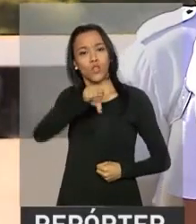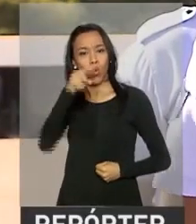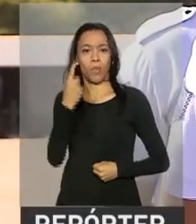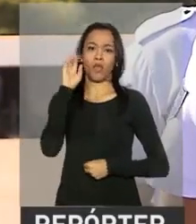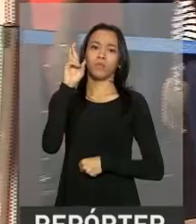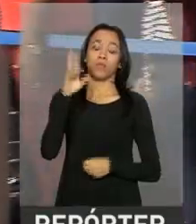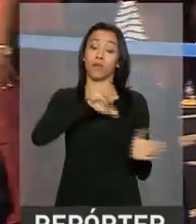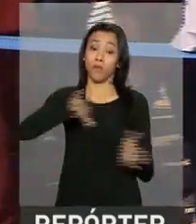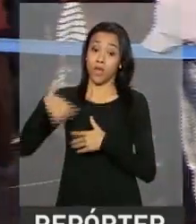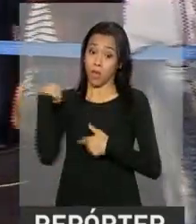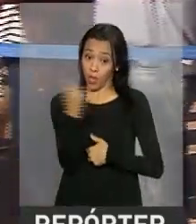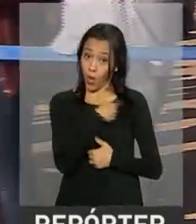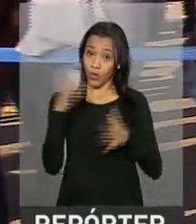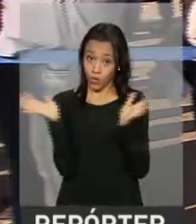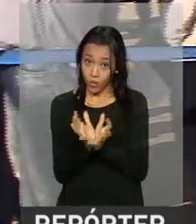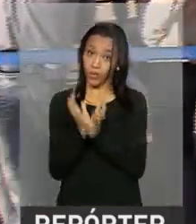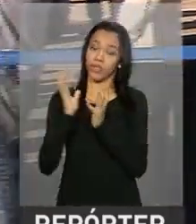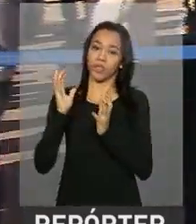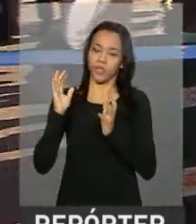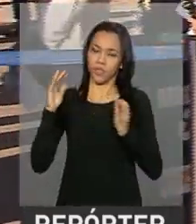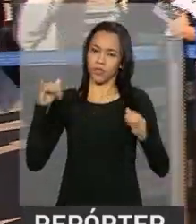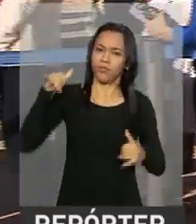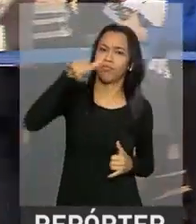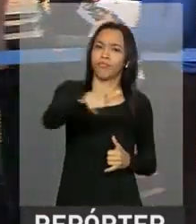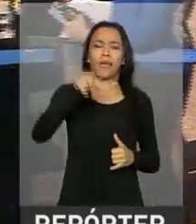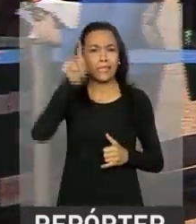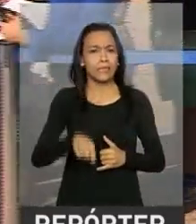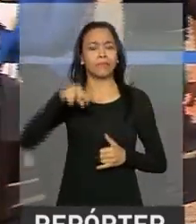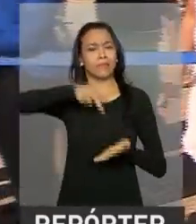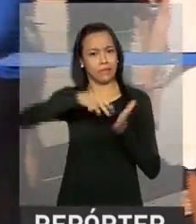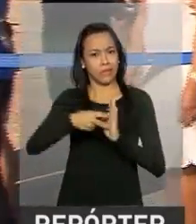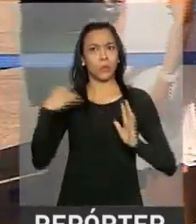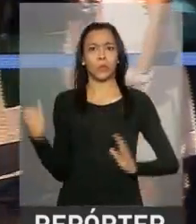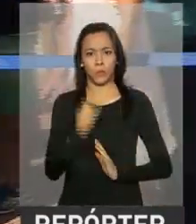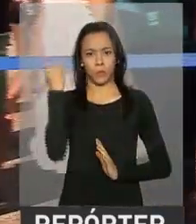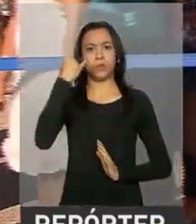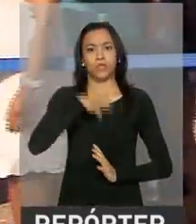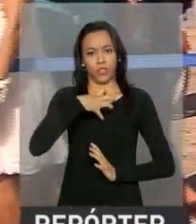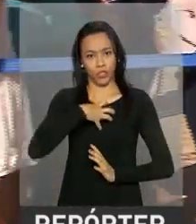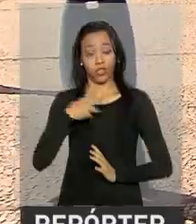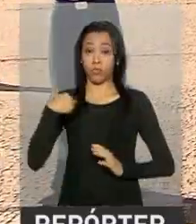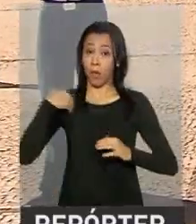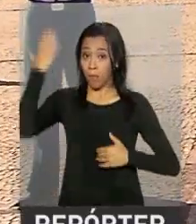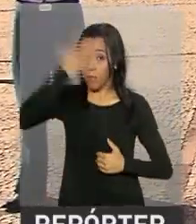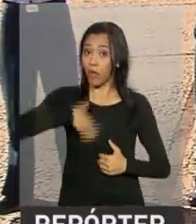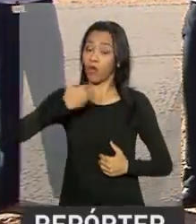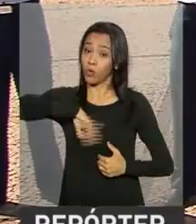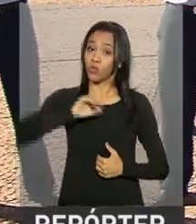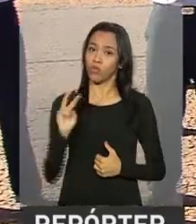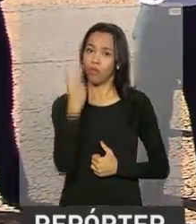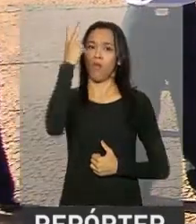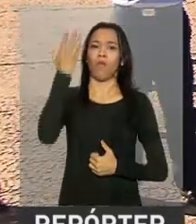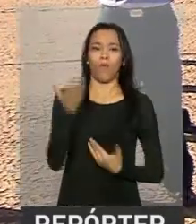Força Aérea, e acho que para a população em geral, é um momento bastante significativo, onde nós podemos demonstrar o nosso patriotismo com um